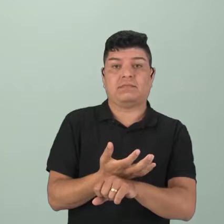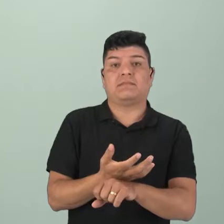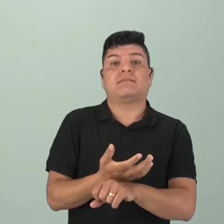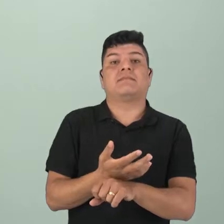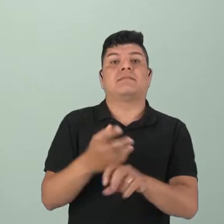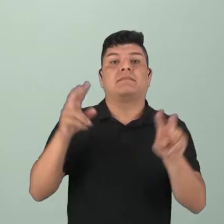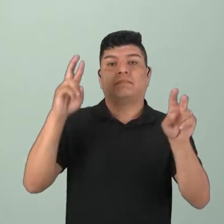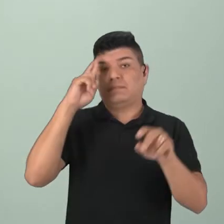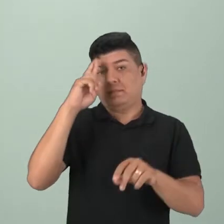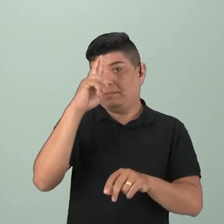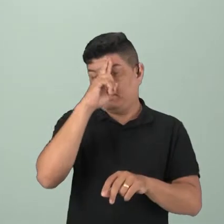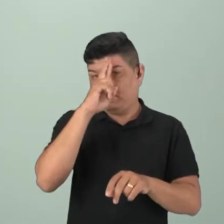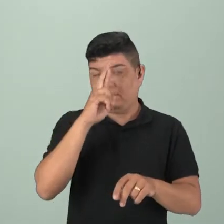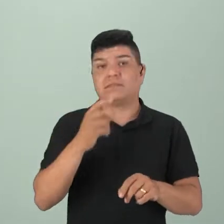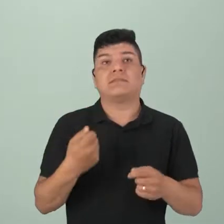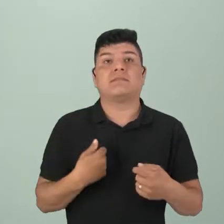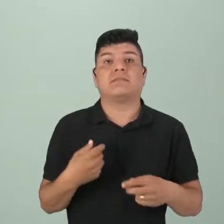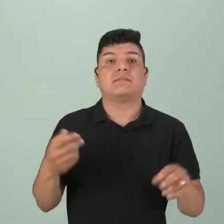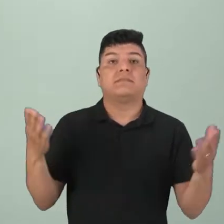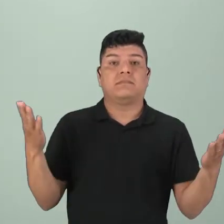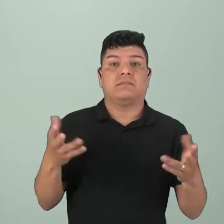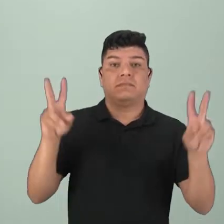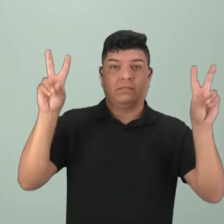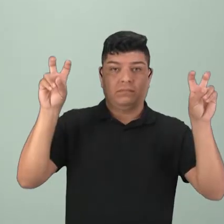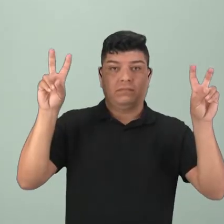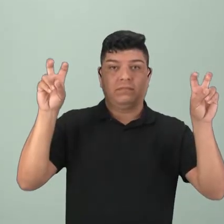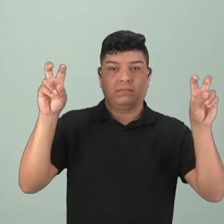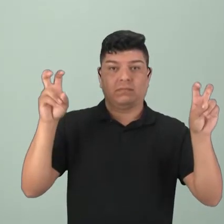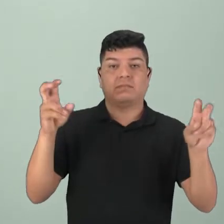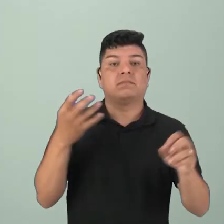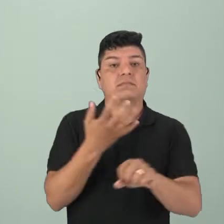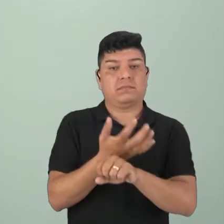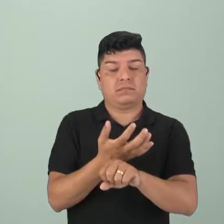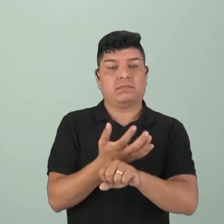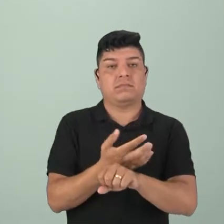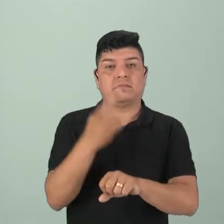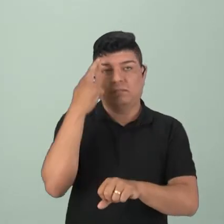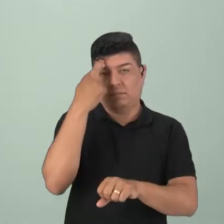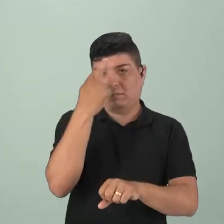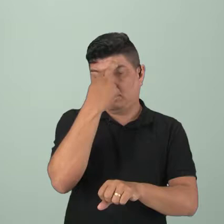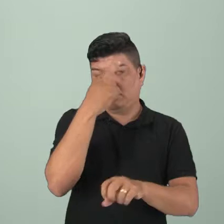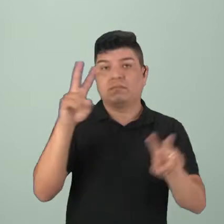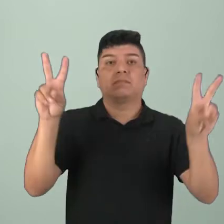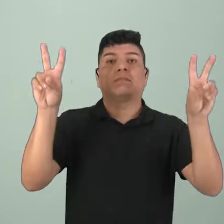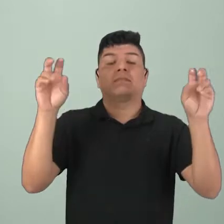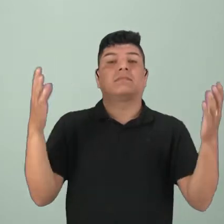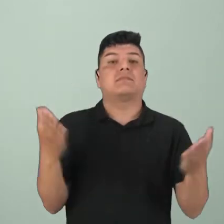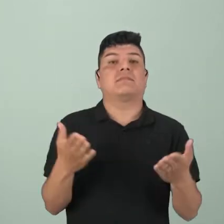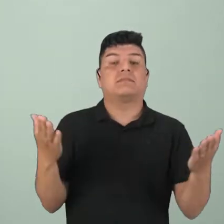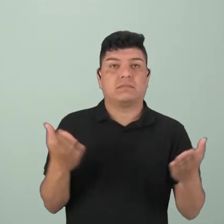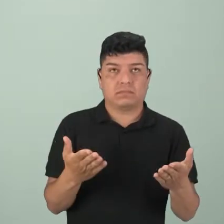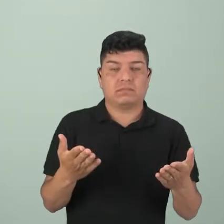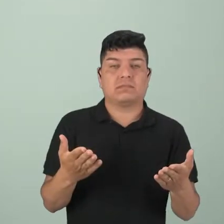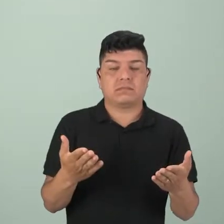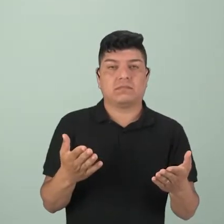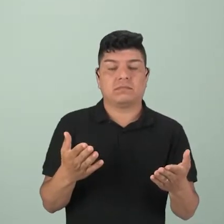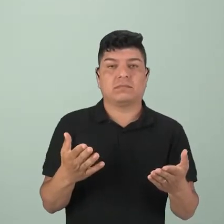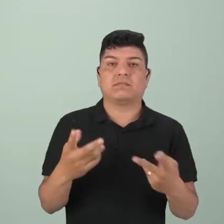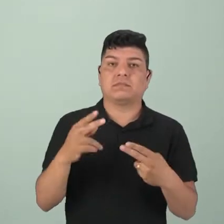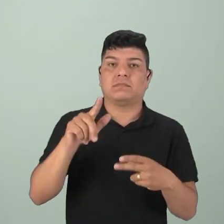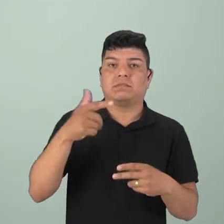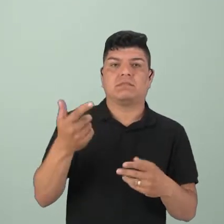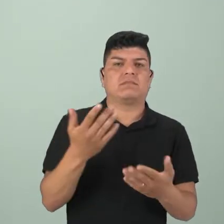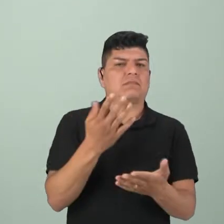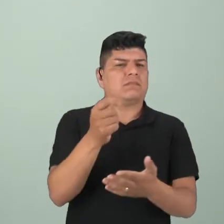discutindo, esses assuntos referentes a essa disciplina. O nosso tema de hoje, pessoal, assim como os outros, a gente está já